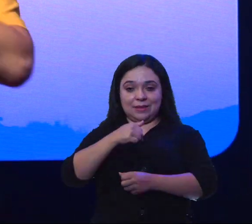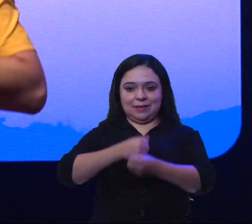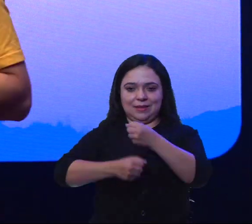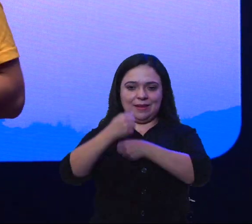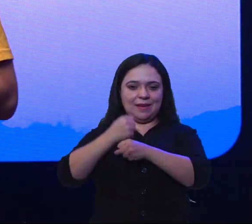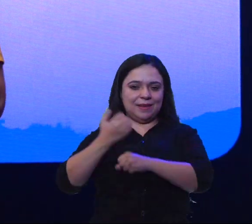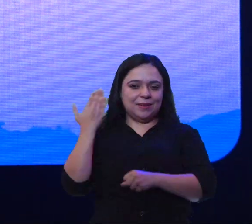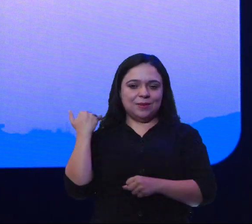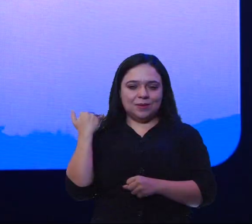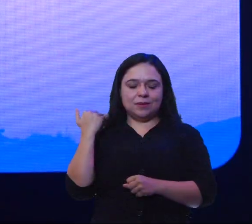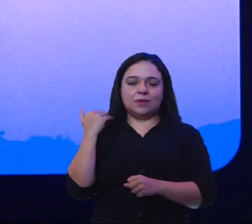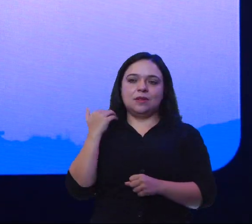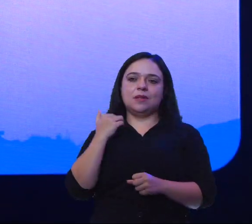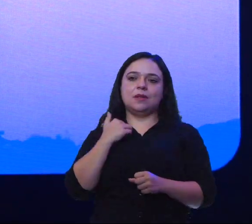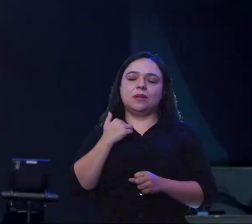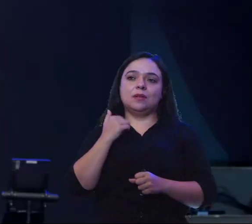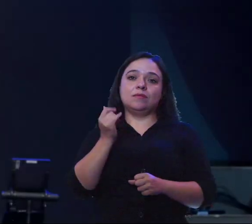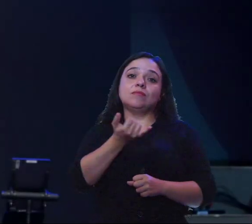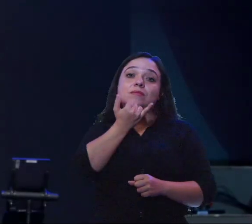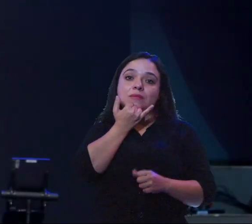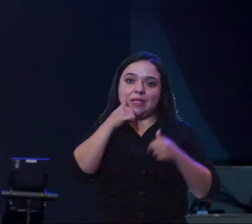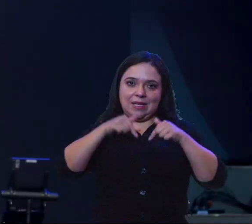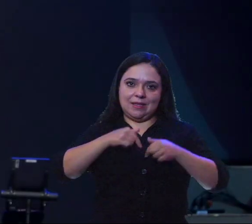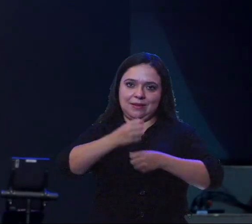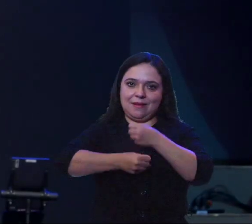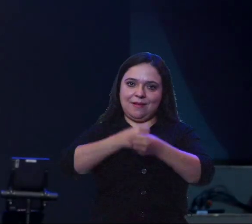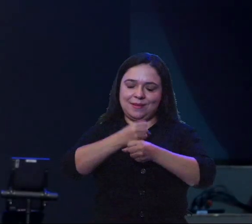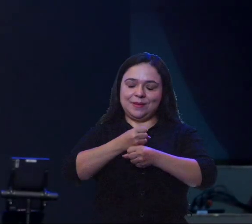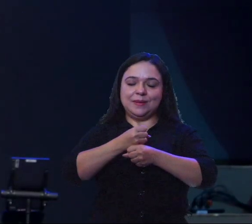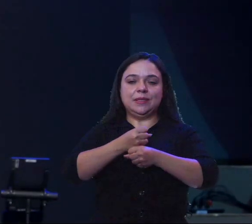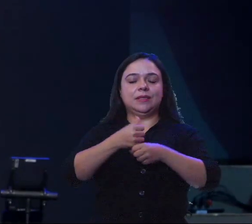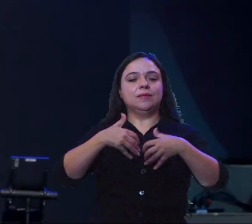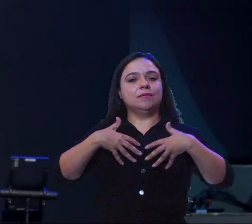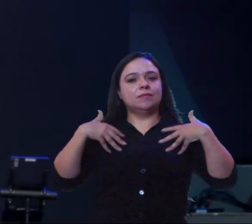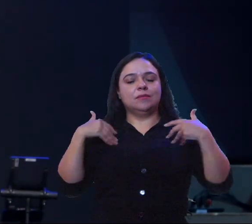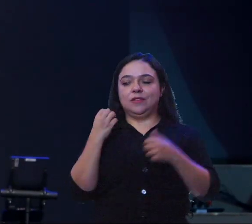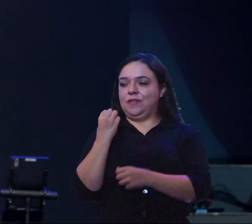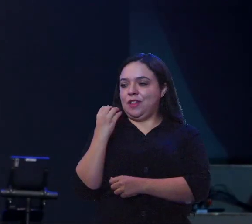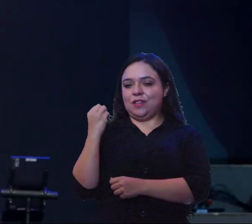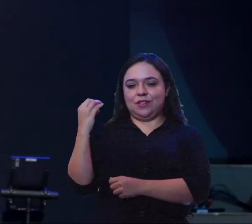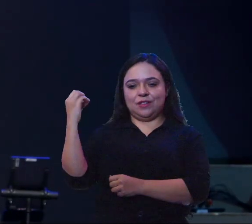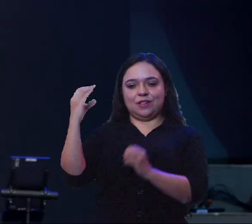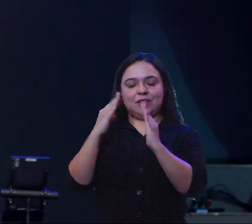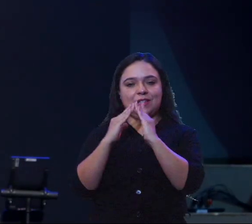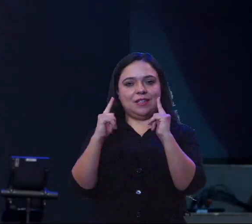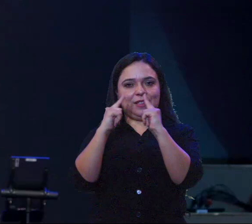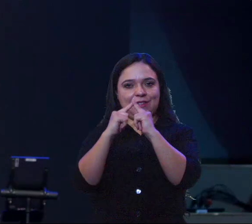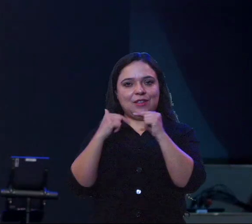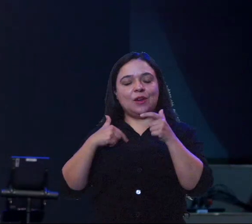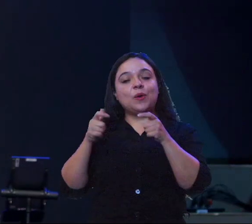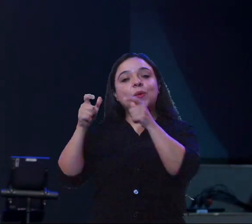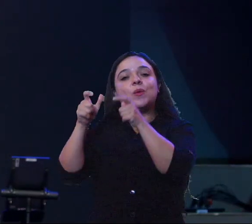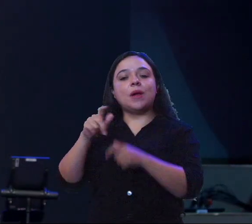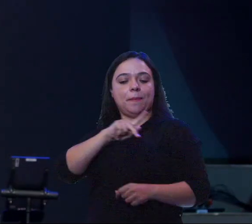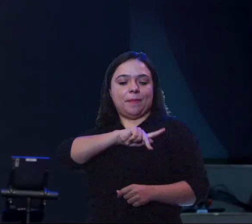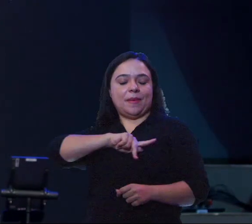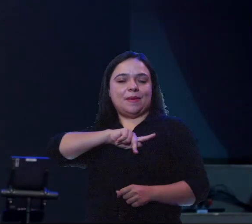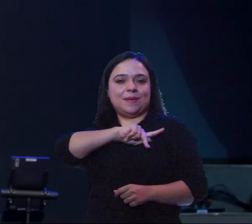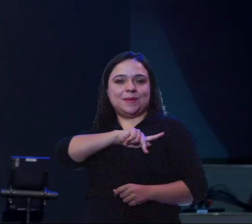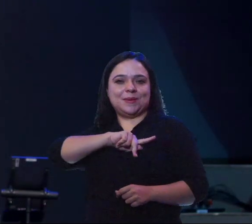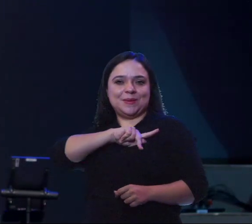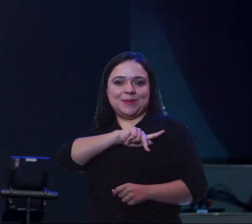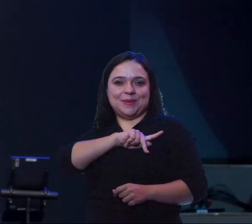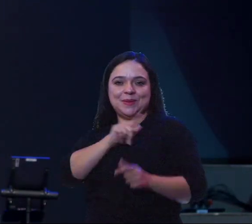privilégio de uma viagem que eu fiz aqui pela igreja, e eu pude ir para a ilha de Patmos, o lugar